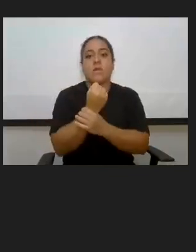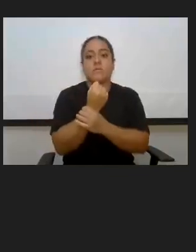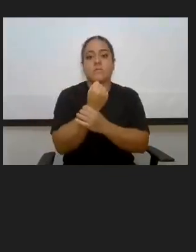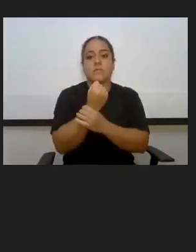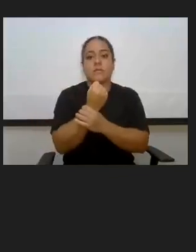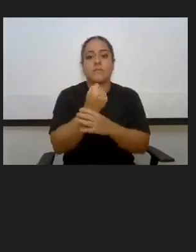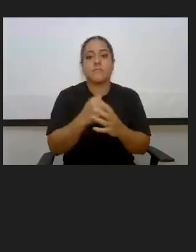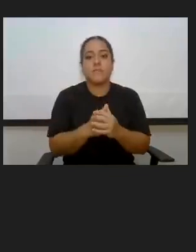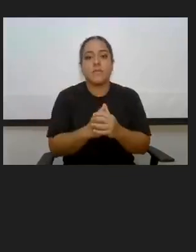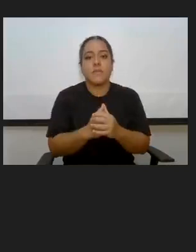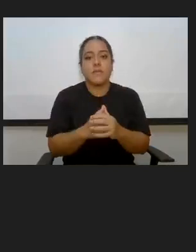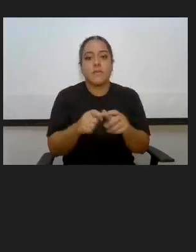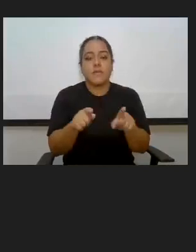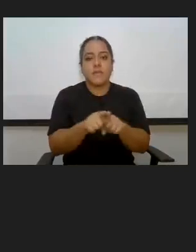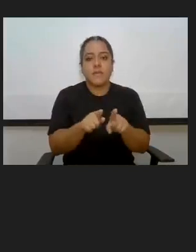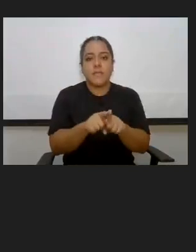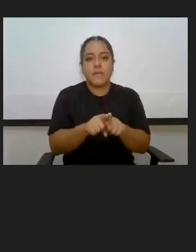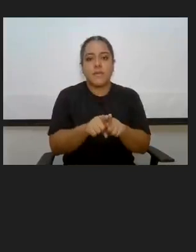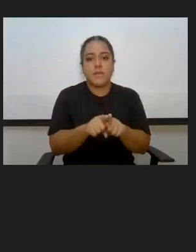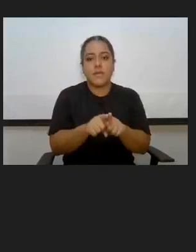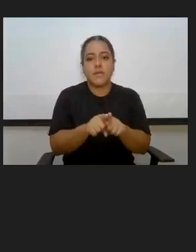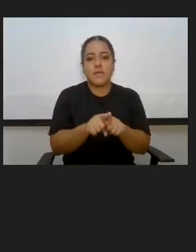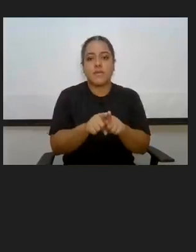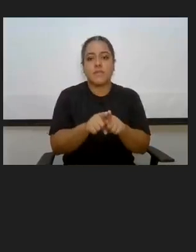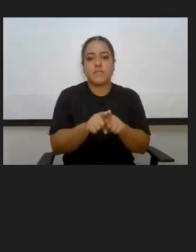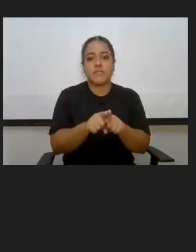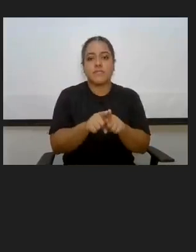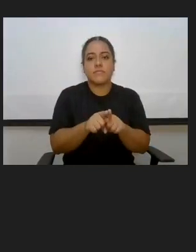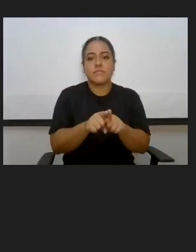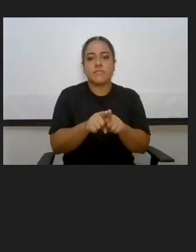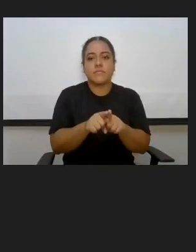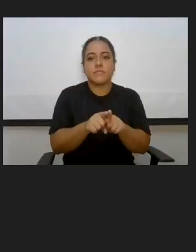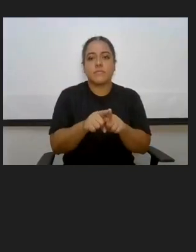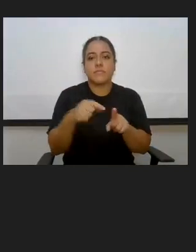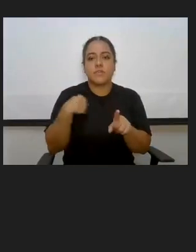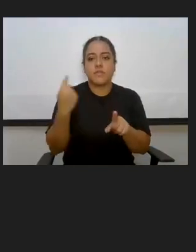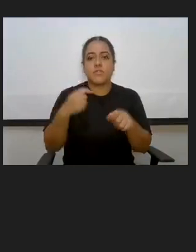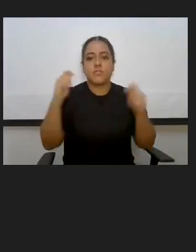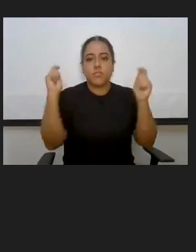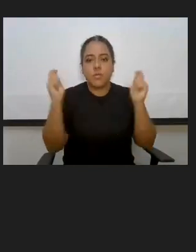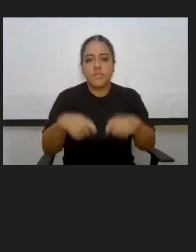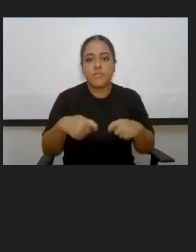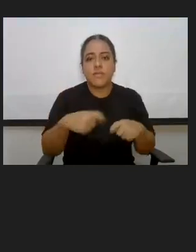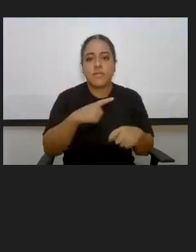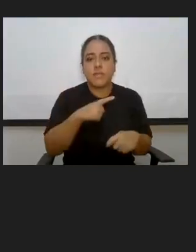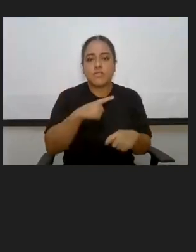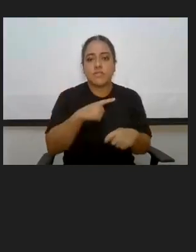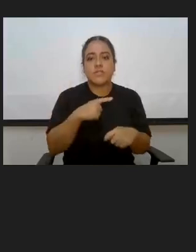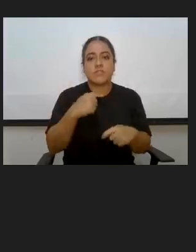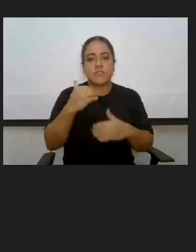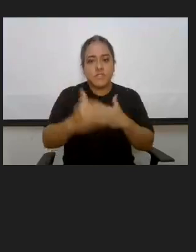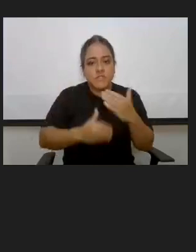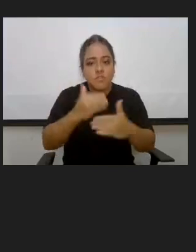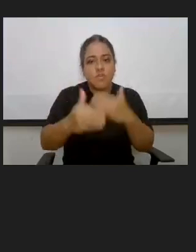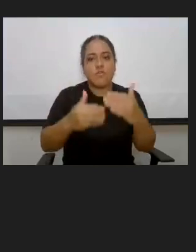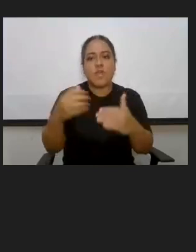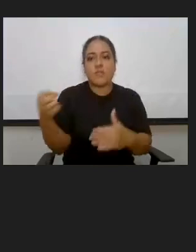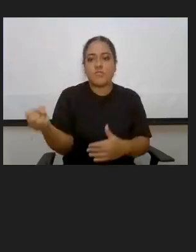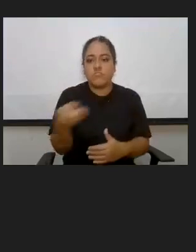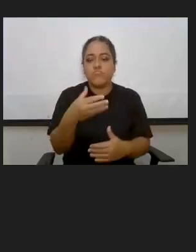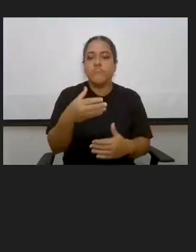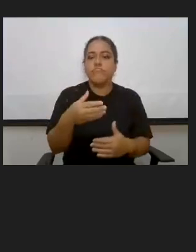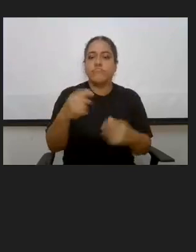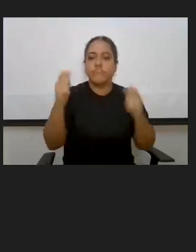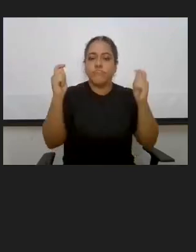Santo, e lá a gente tem também a possibilidade de ouvir as